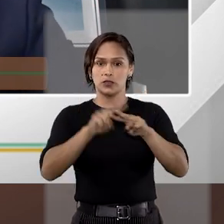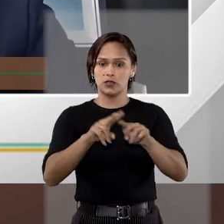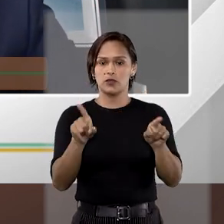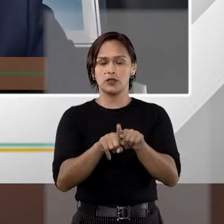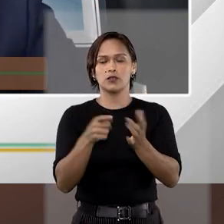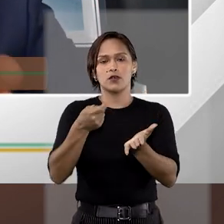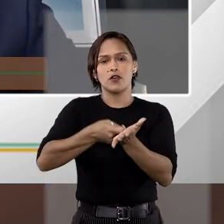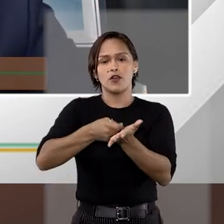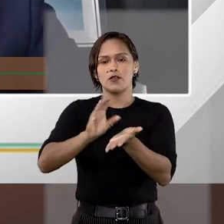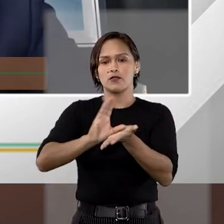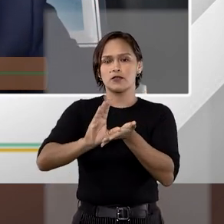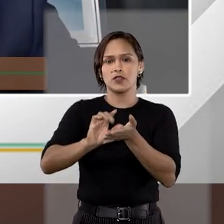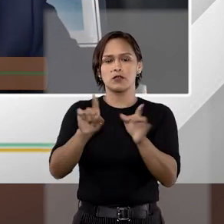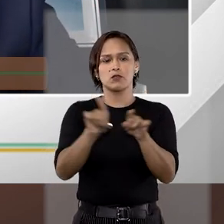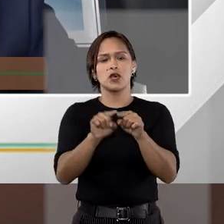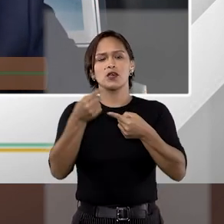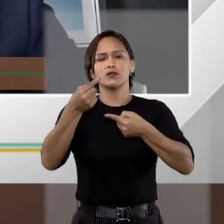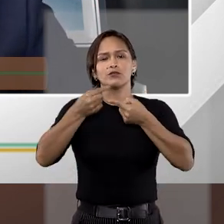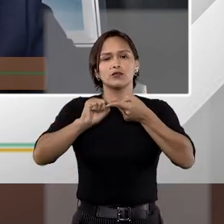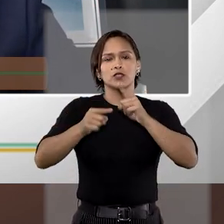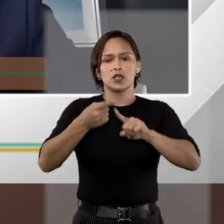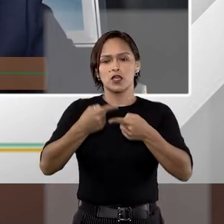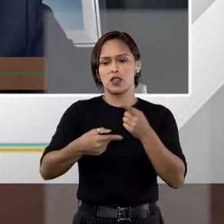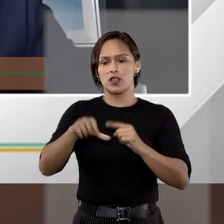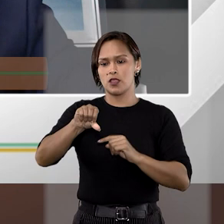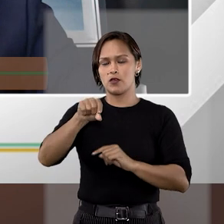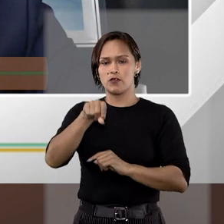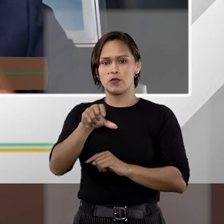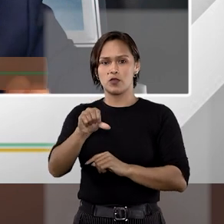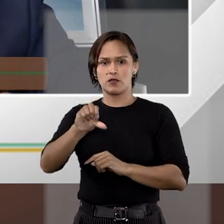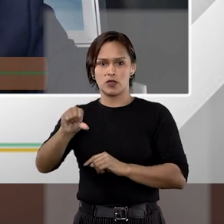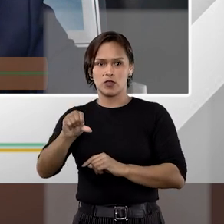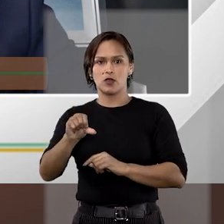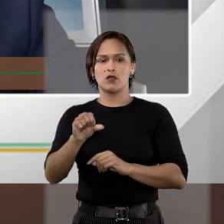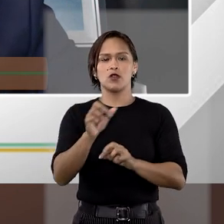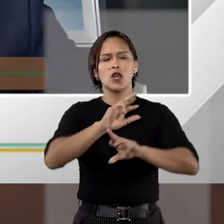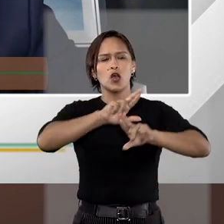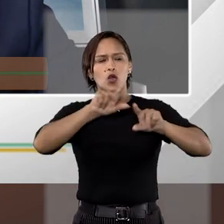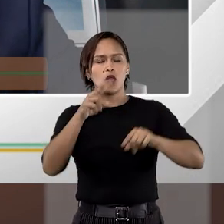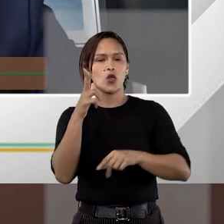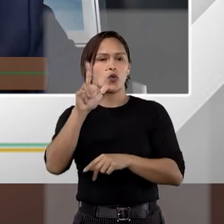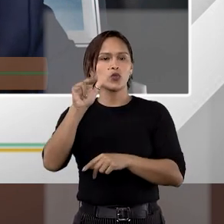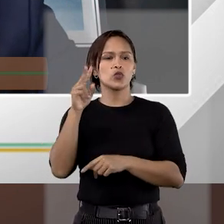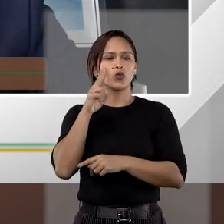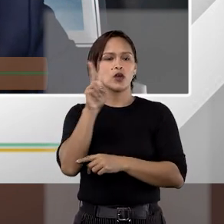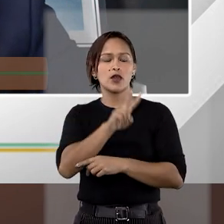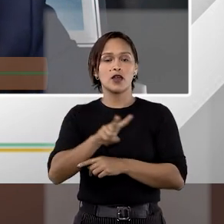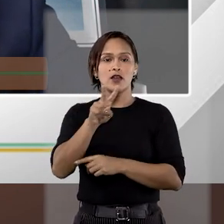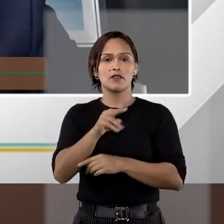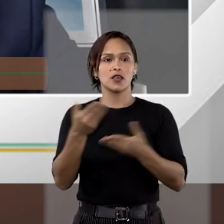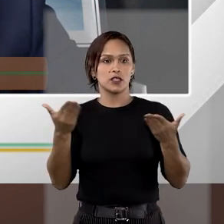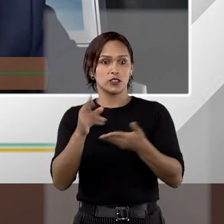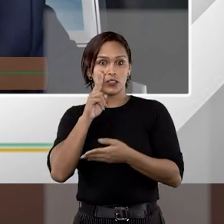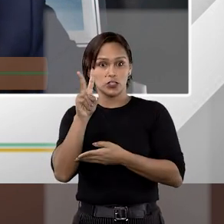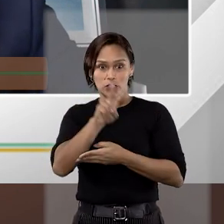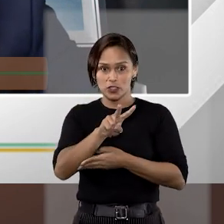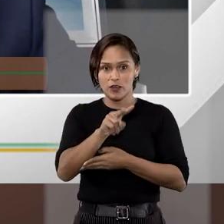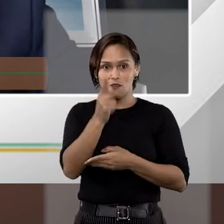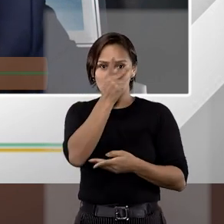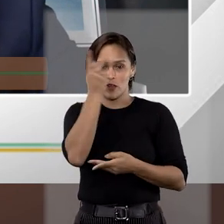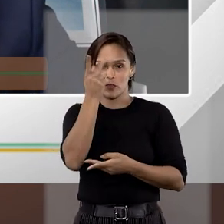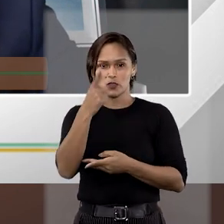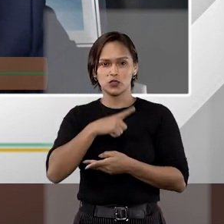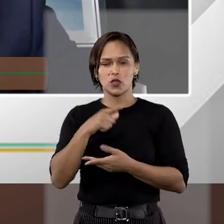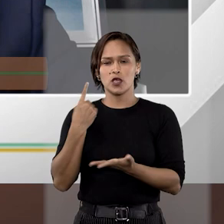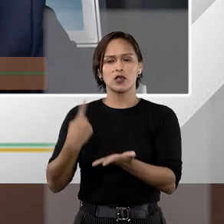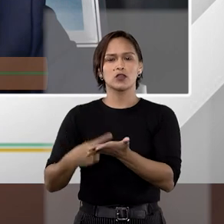e também da Criança mesmo se tratando de 9.099 São e eu nunca vi Sérgio Você já viu